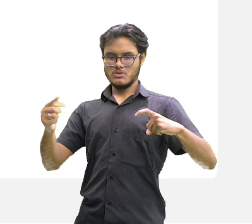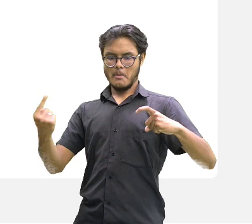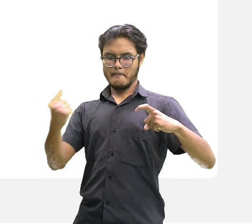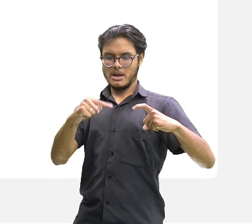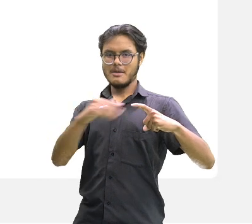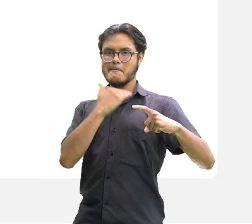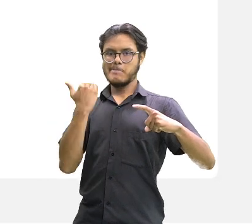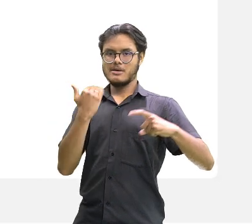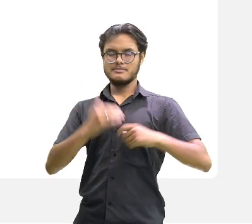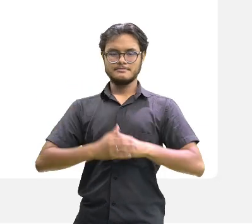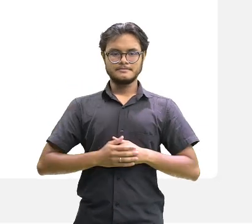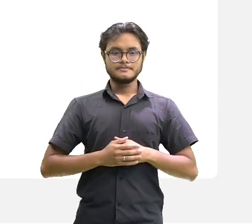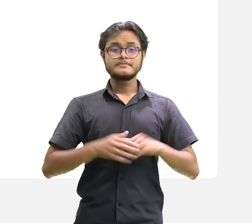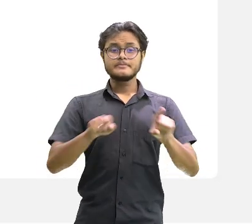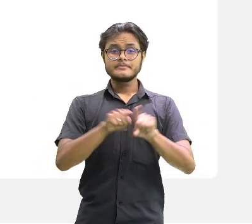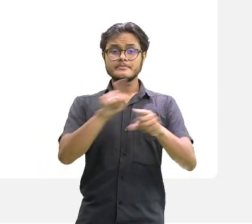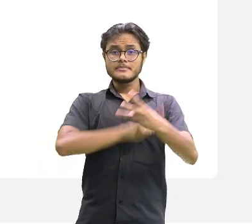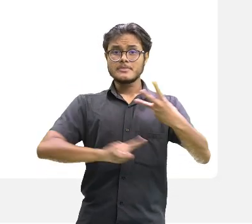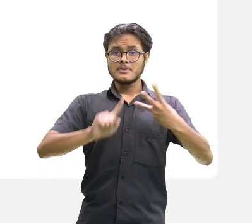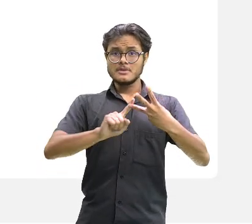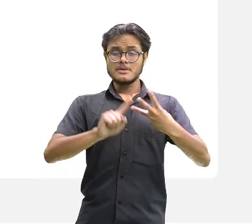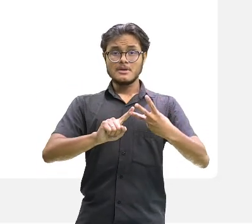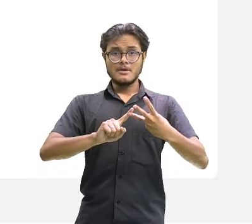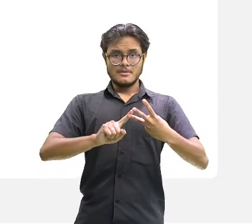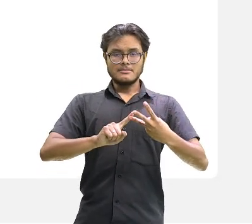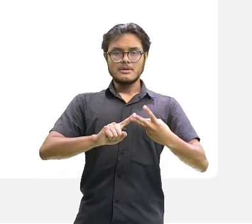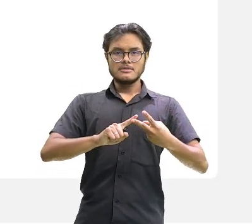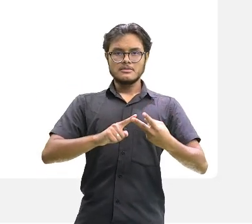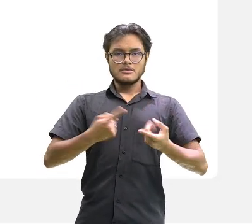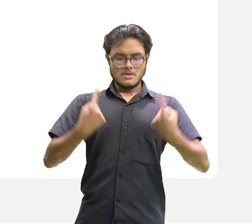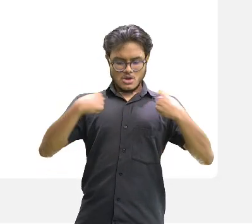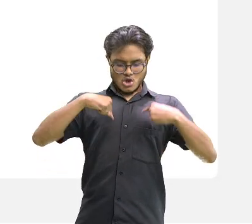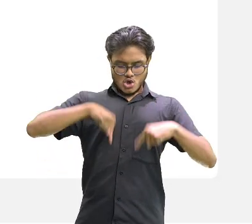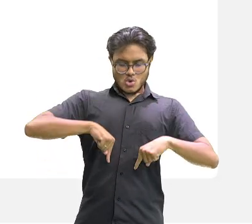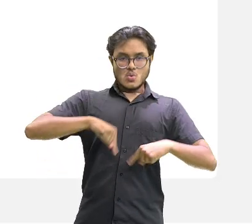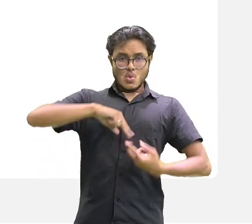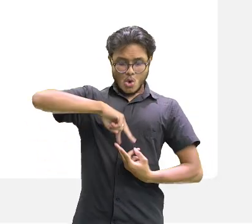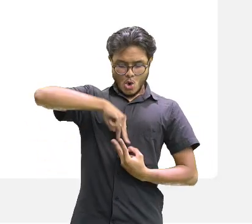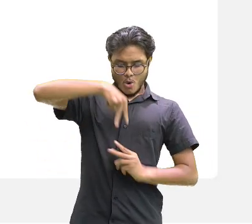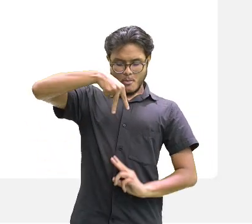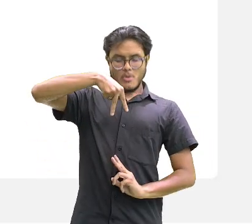dos hormonais, onde nós temos a pílula anticoncepcional,